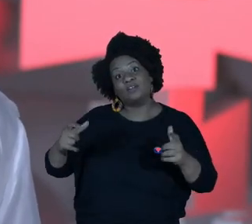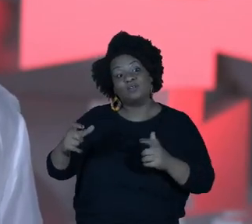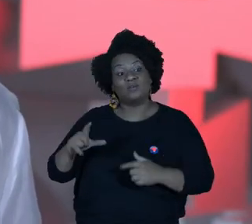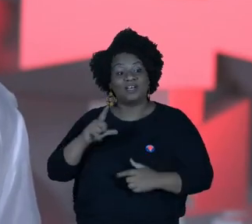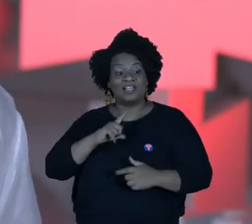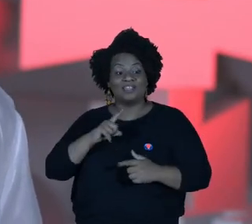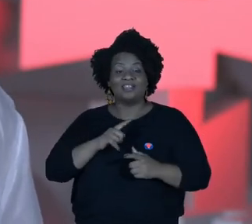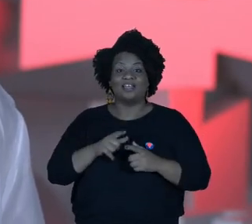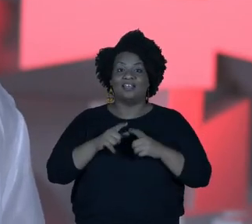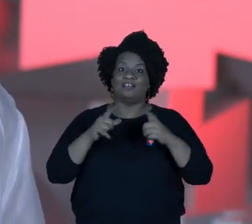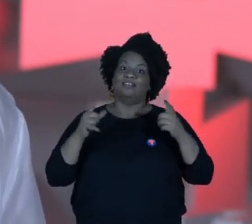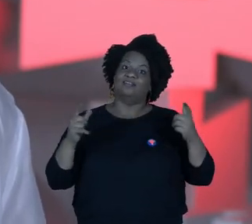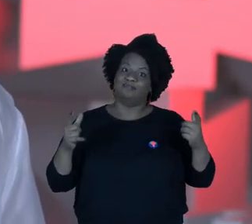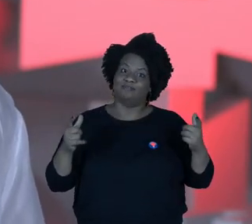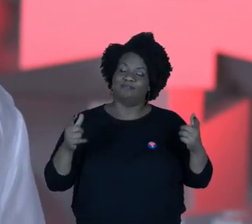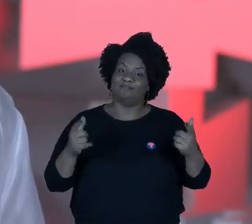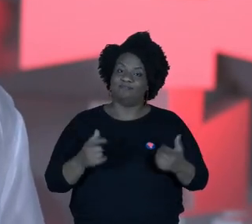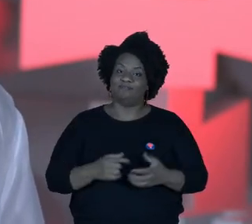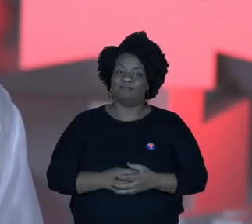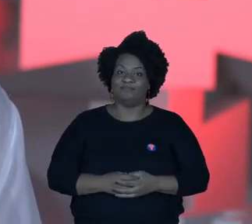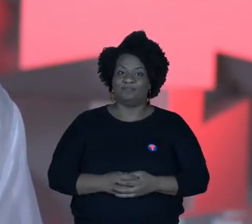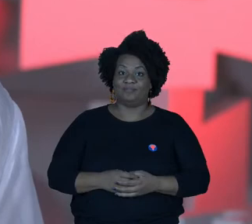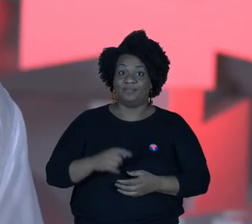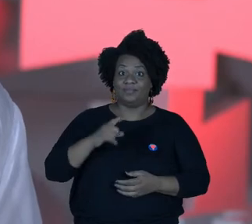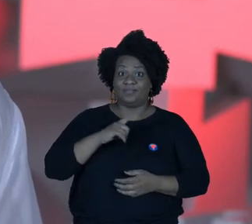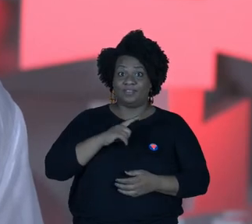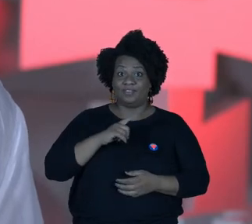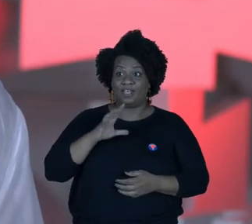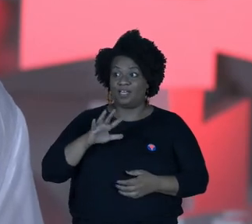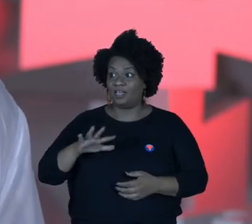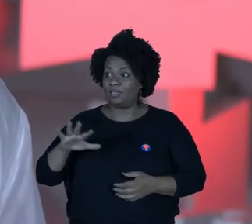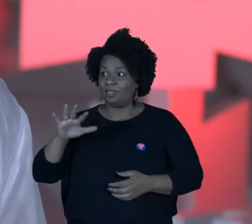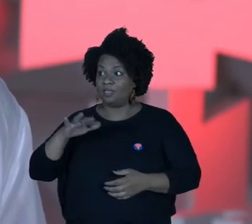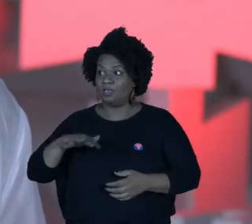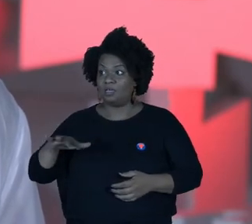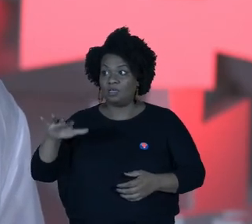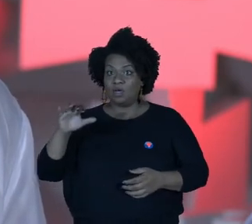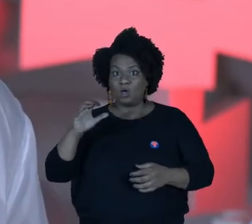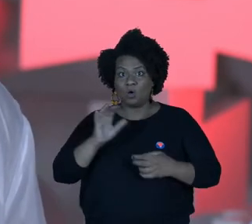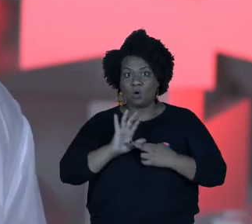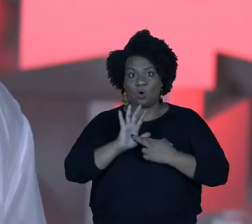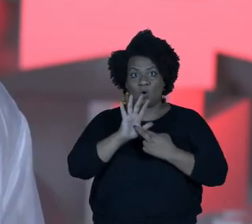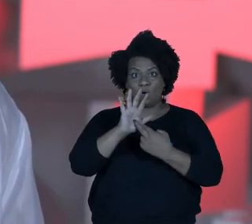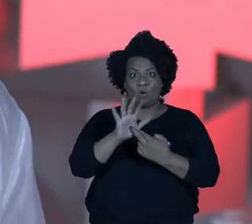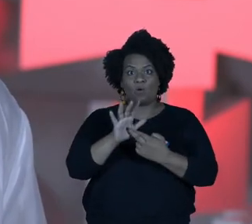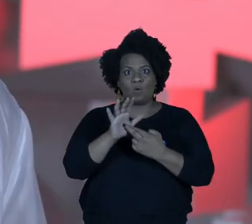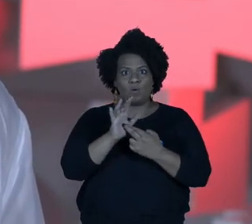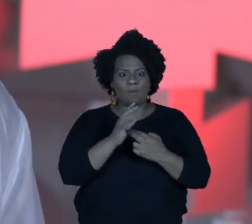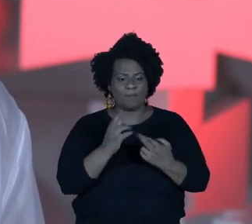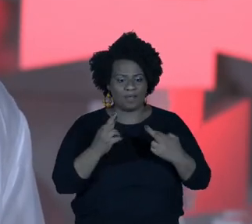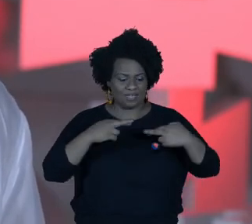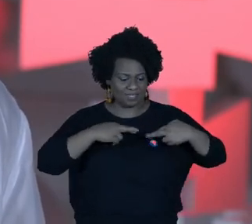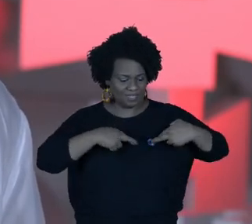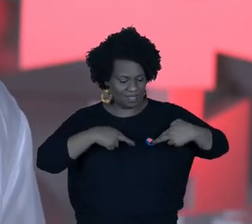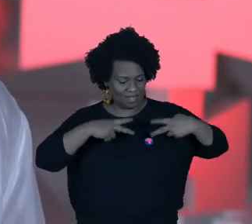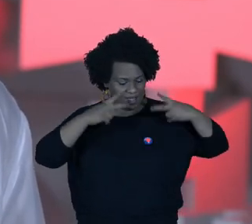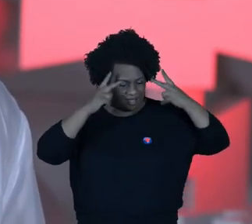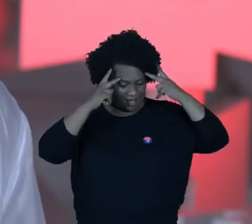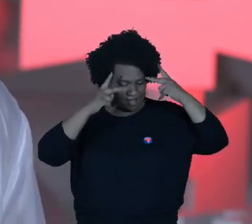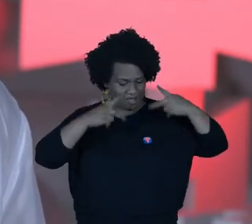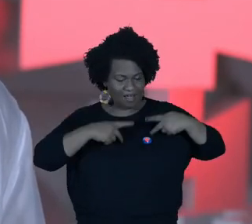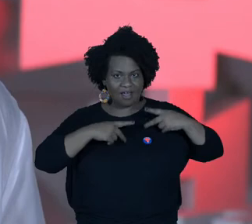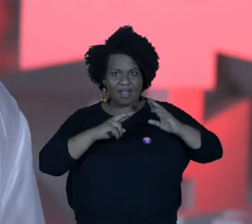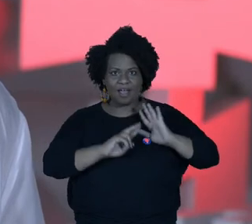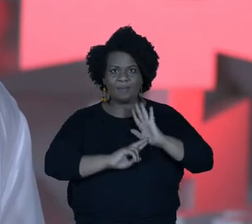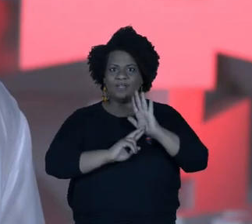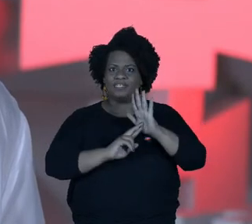abre. Ela intenta, com efeito, representar-se a si mesma com todos